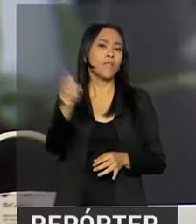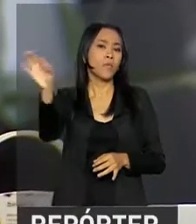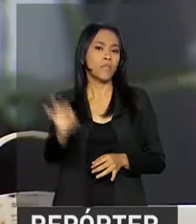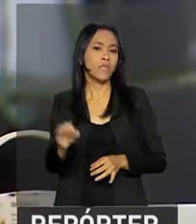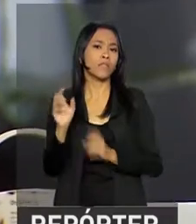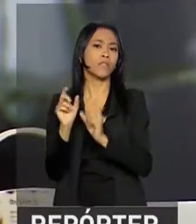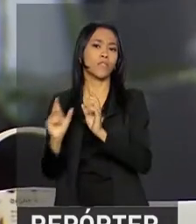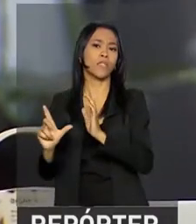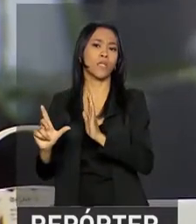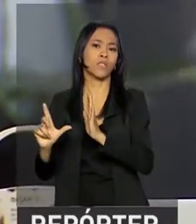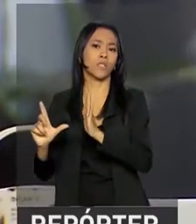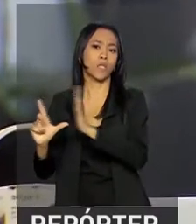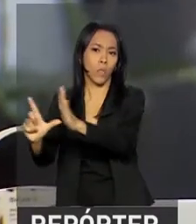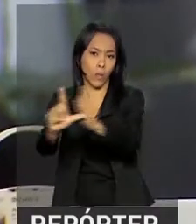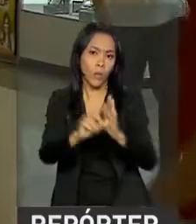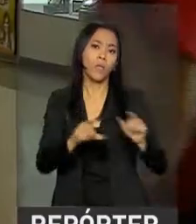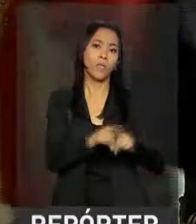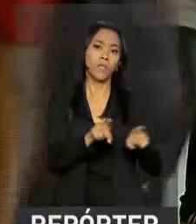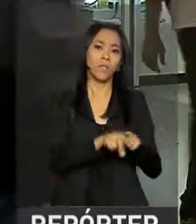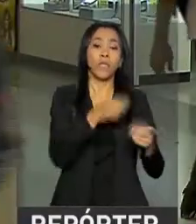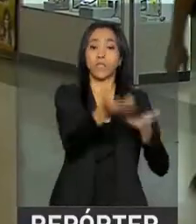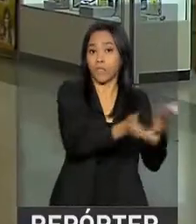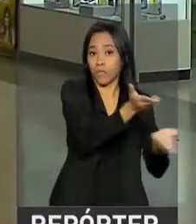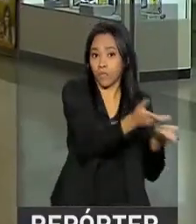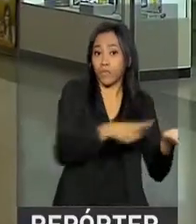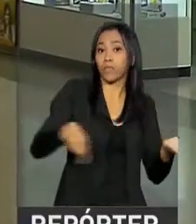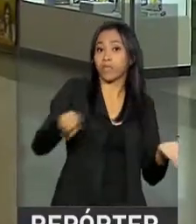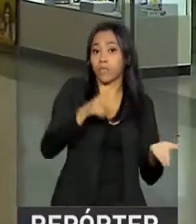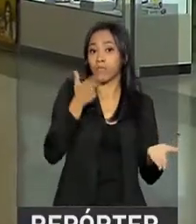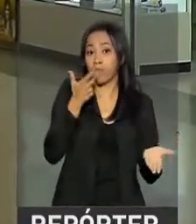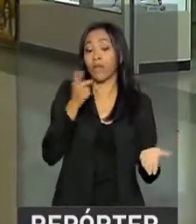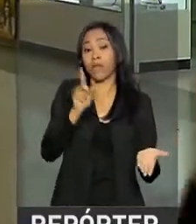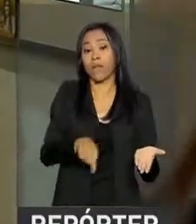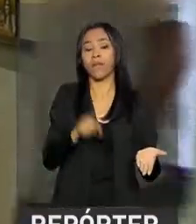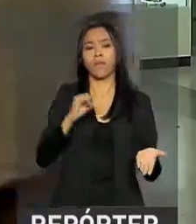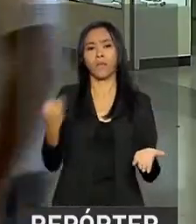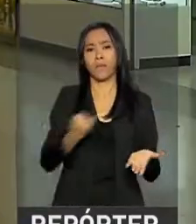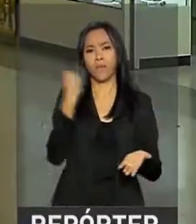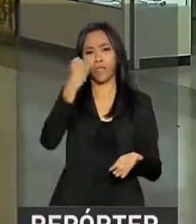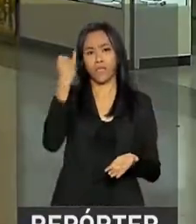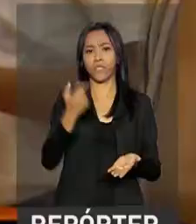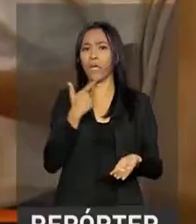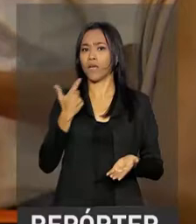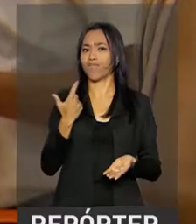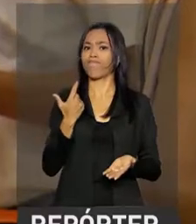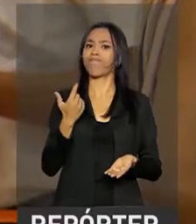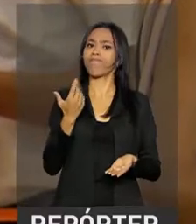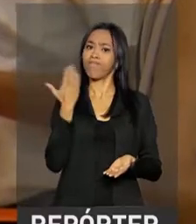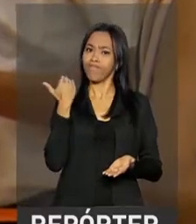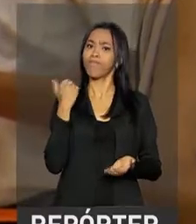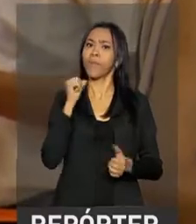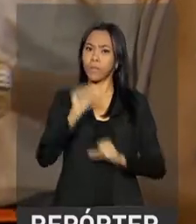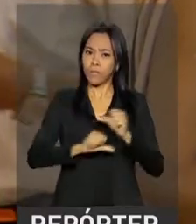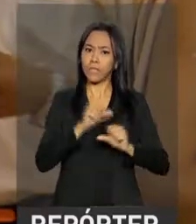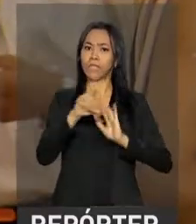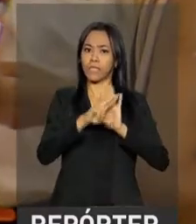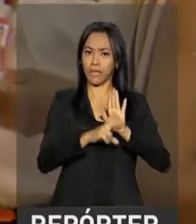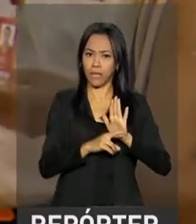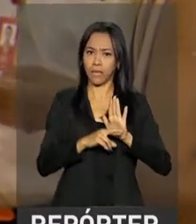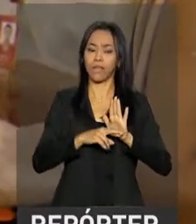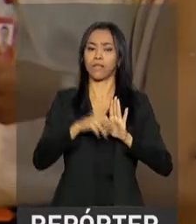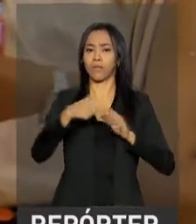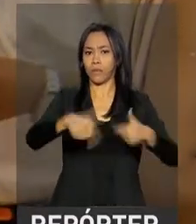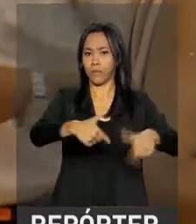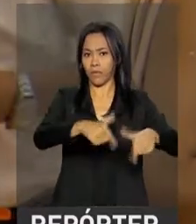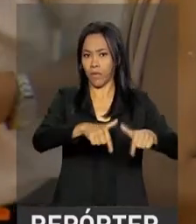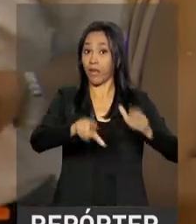que atuam no segmento de serviços considera importante a recente reforma trabalhista e o governo considera que o apoio